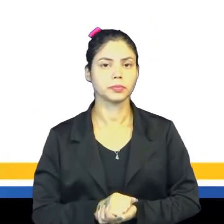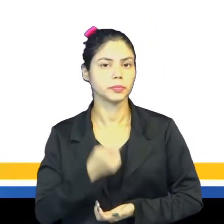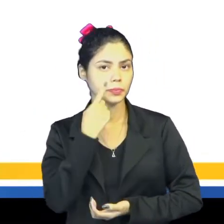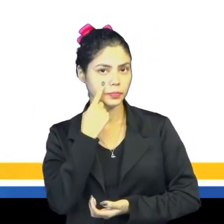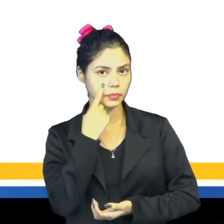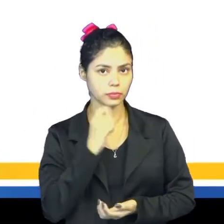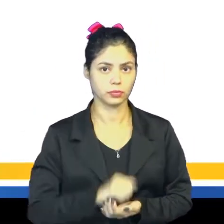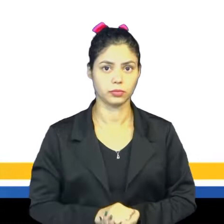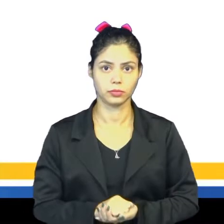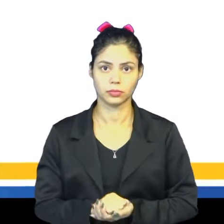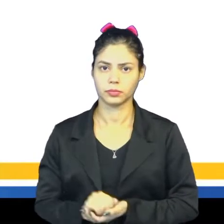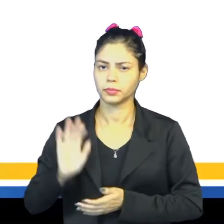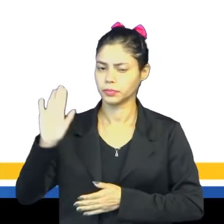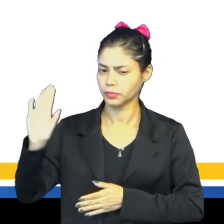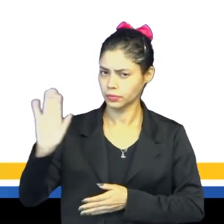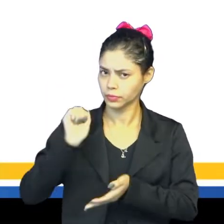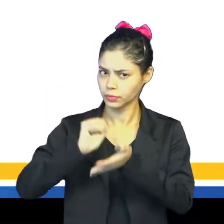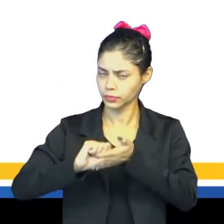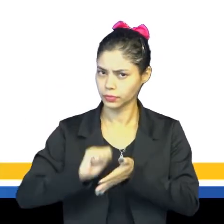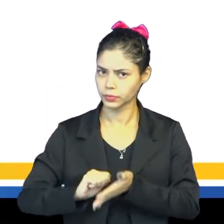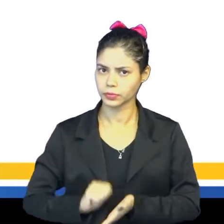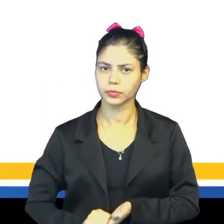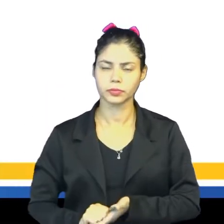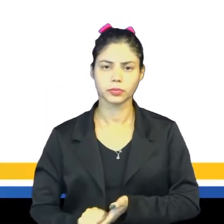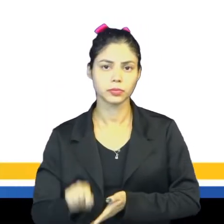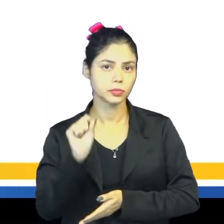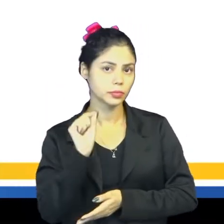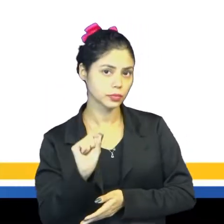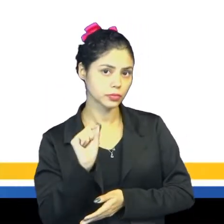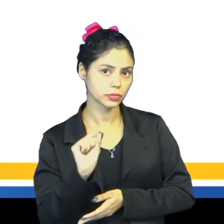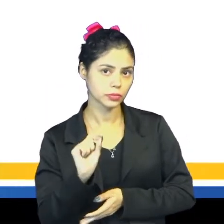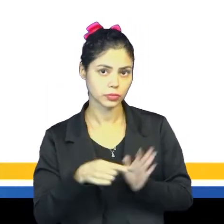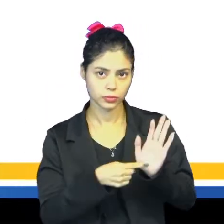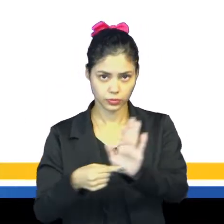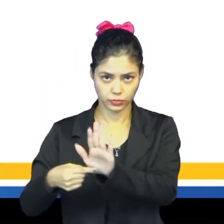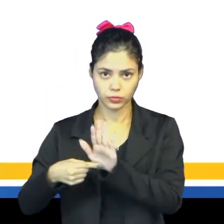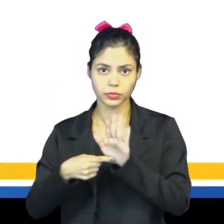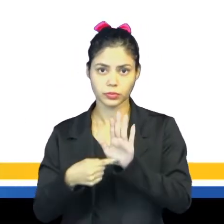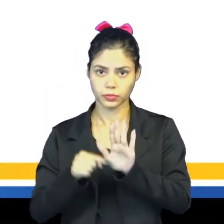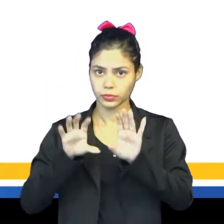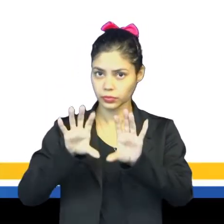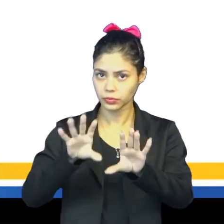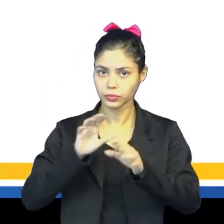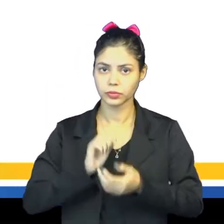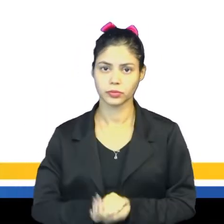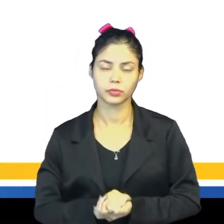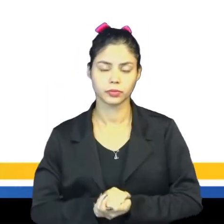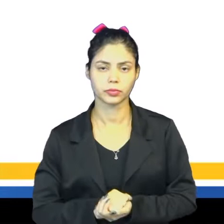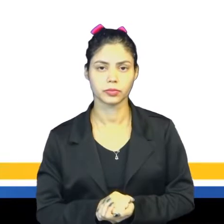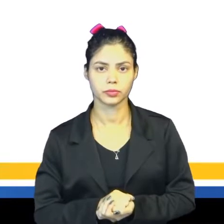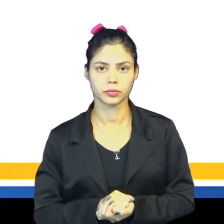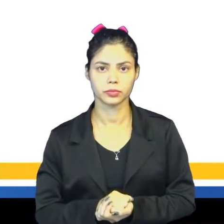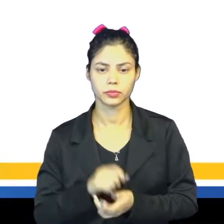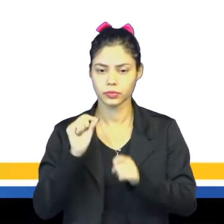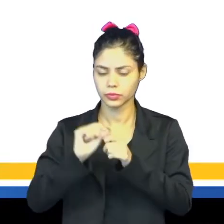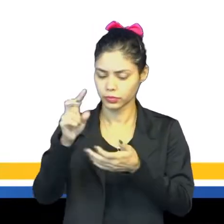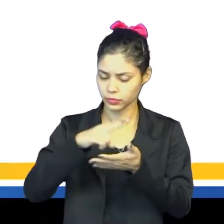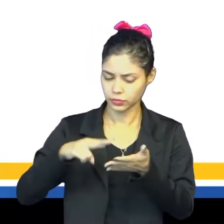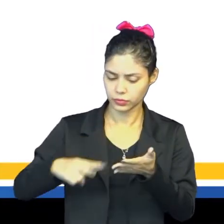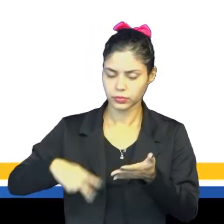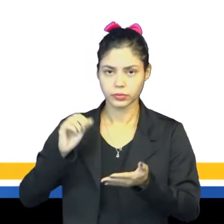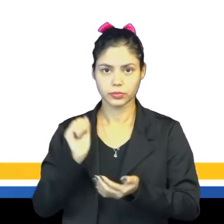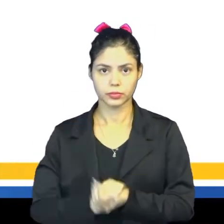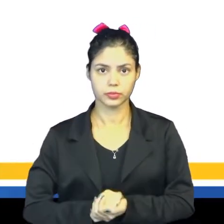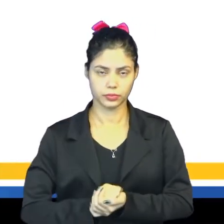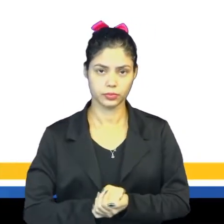Olha só, eu deixei bem escrito no que está se referindo aí, tá? Então, eu vou fazer a leitura,